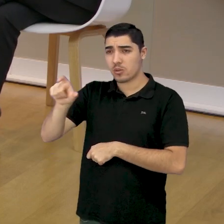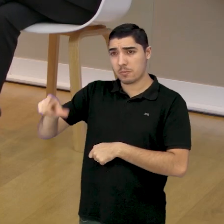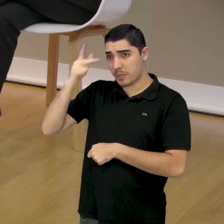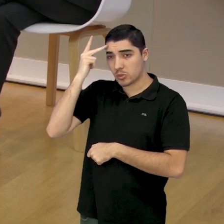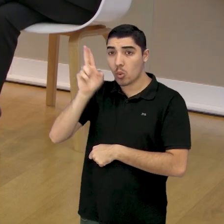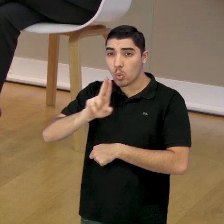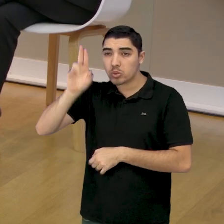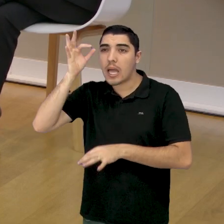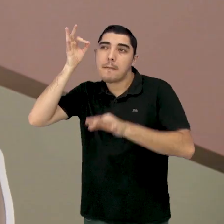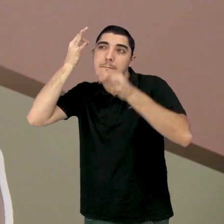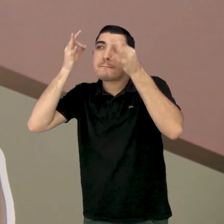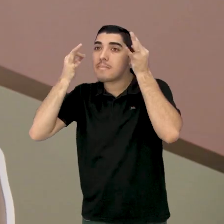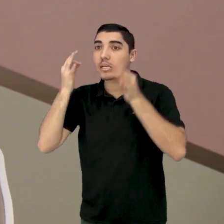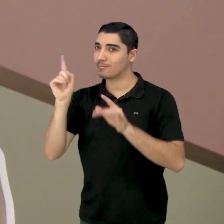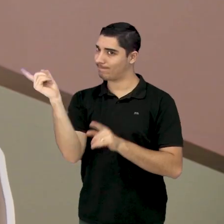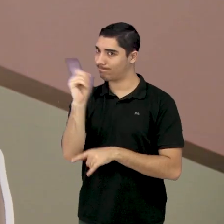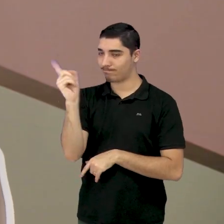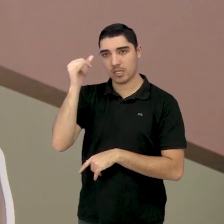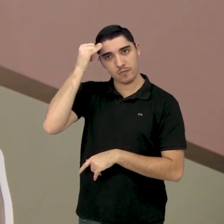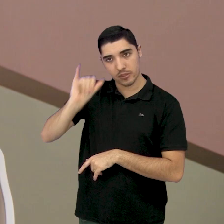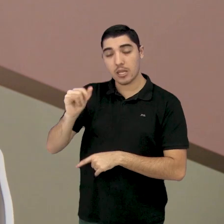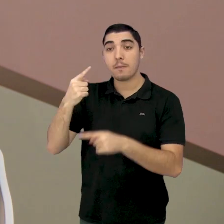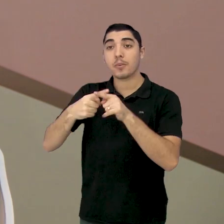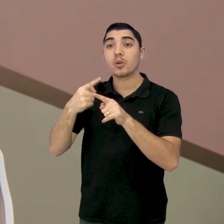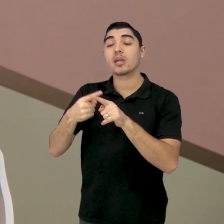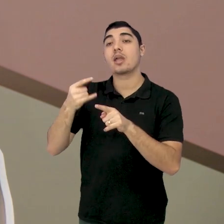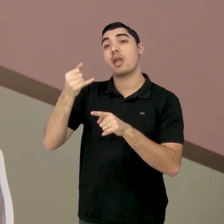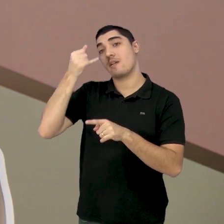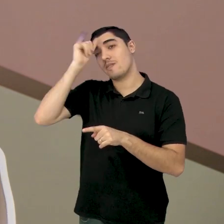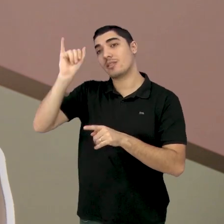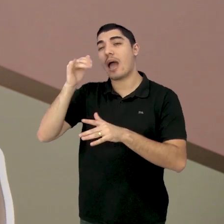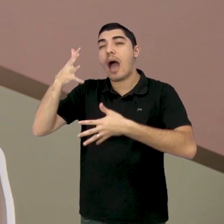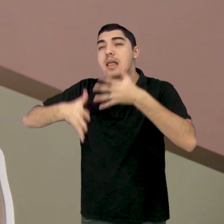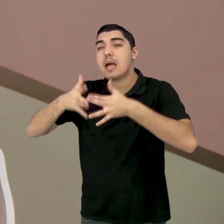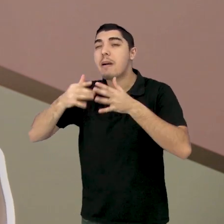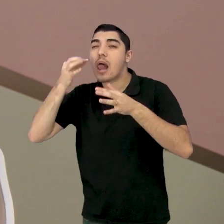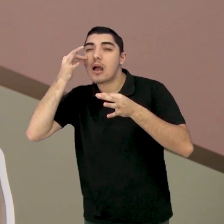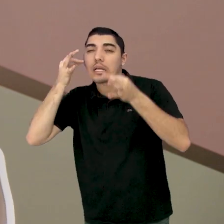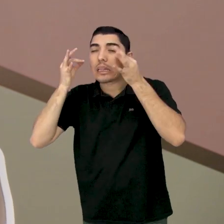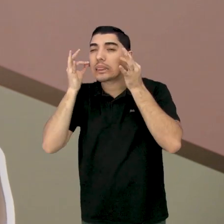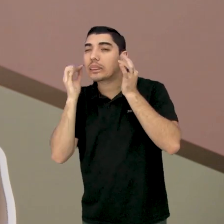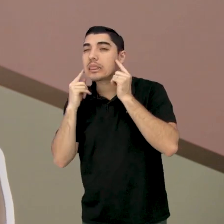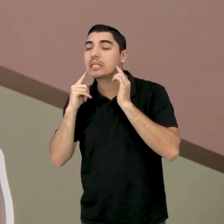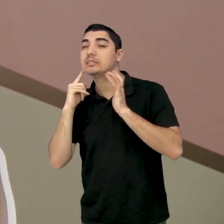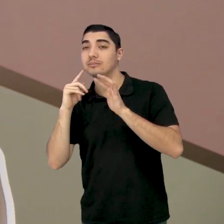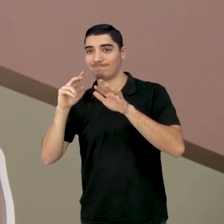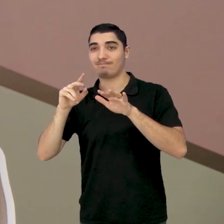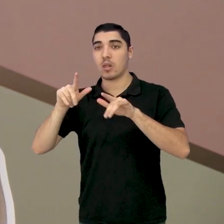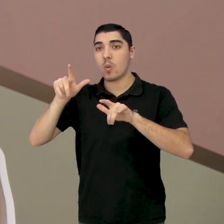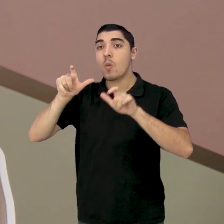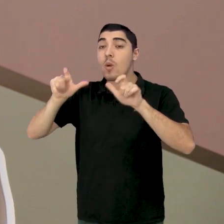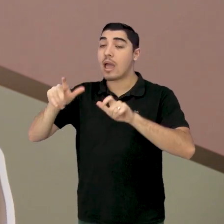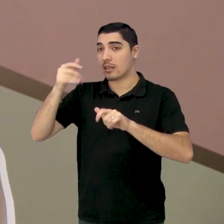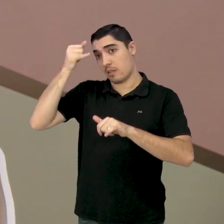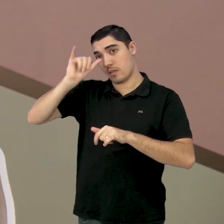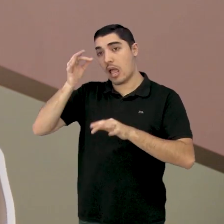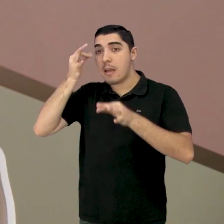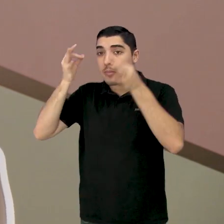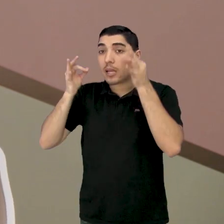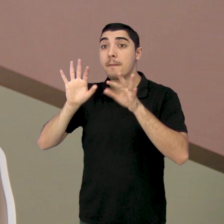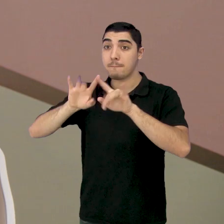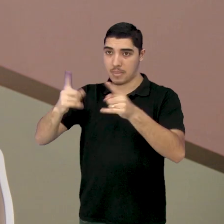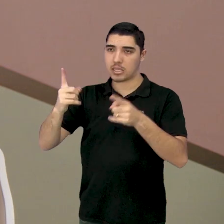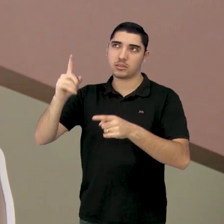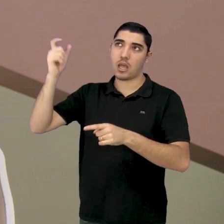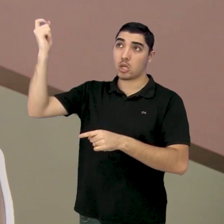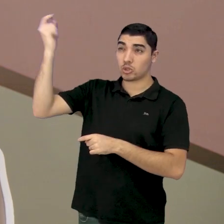fique usando maquiagem do dia do procedimento para não manipular as áreas de aplicação, né? Então evitar a maquiagem, mas o